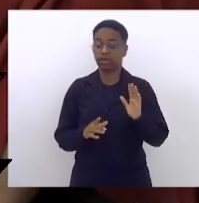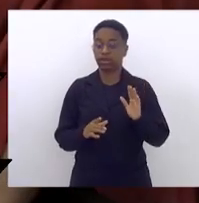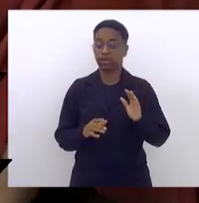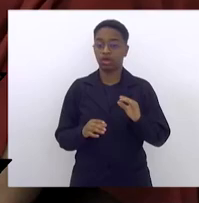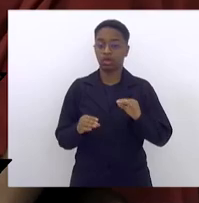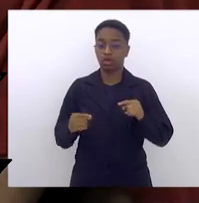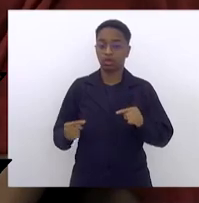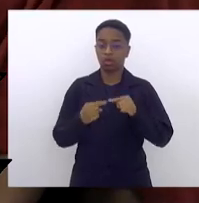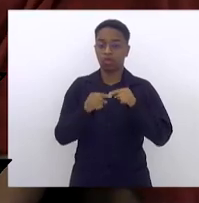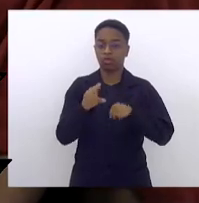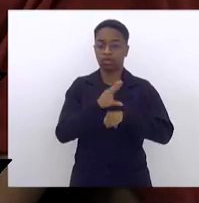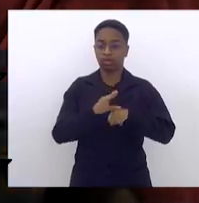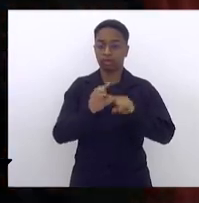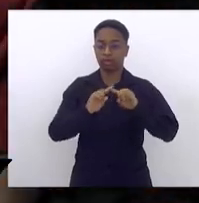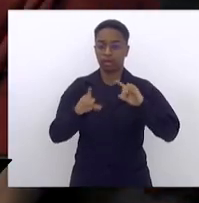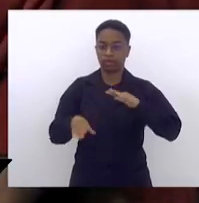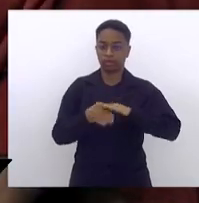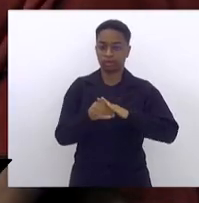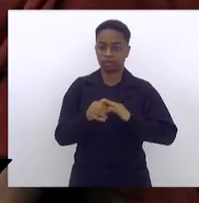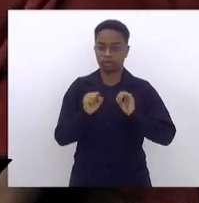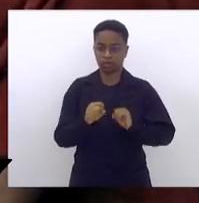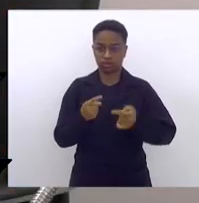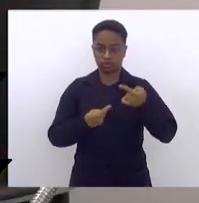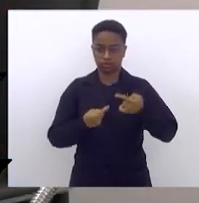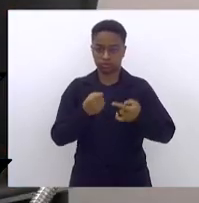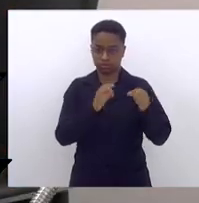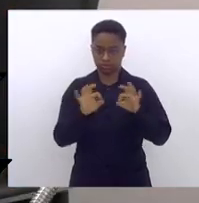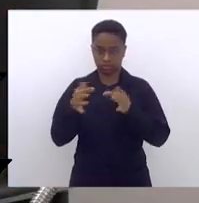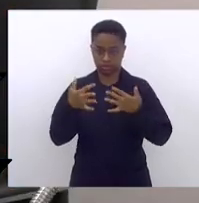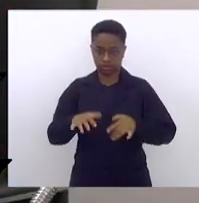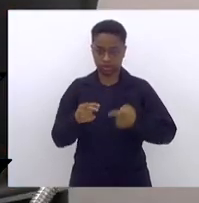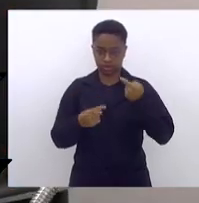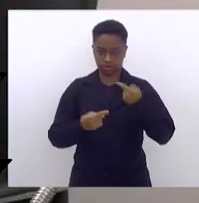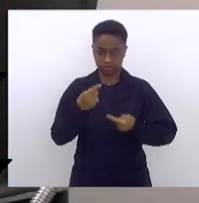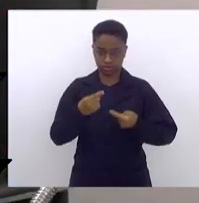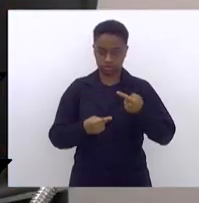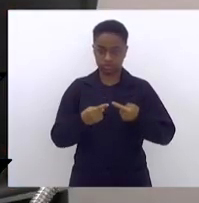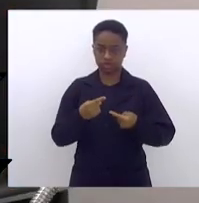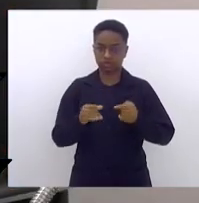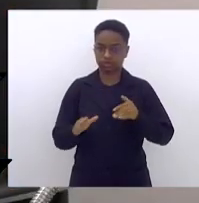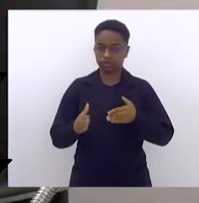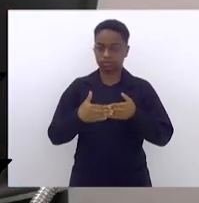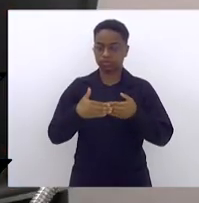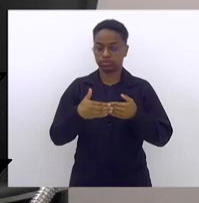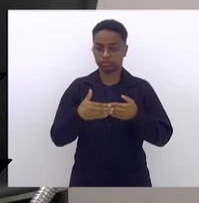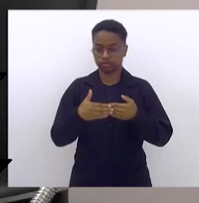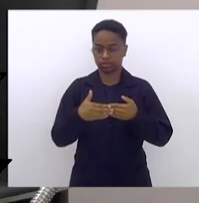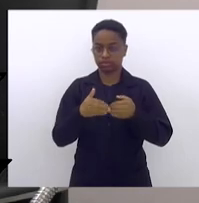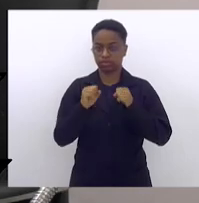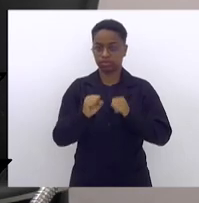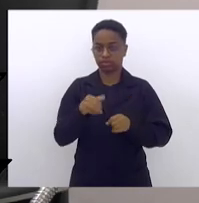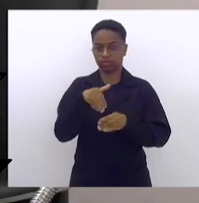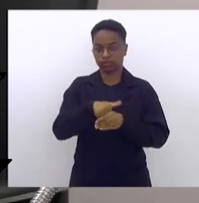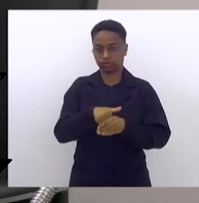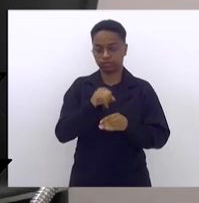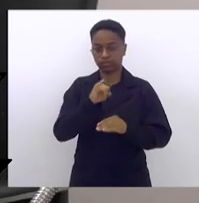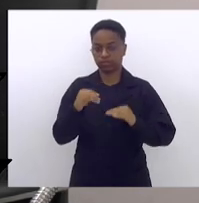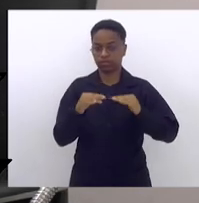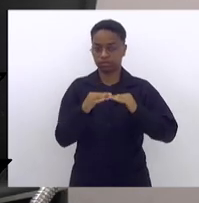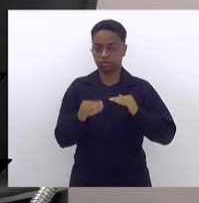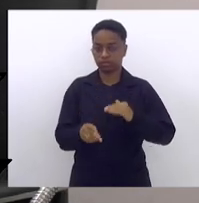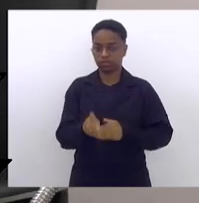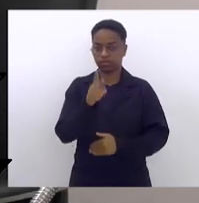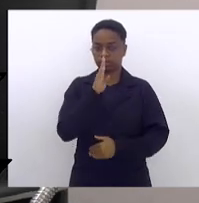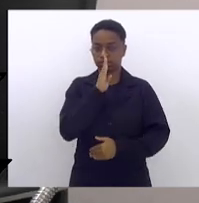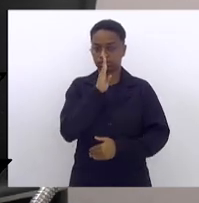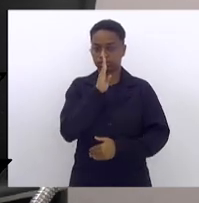com emendas. Em discussão. Não havendo quem queira discutir, encerrada a discussão, em votação, senhores que aprovam,